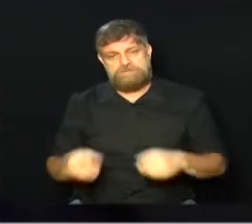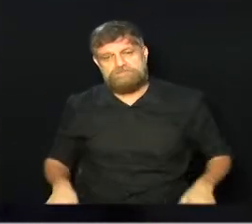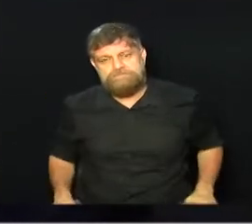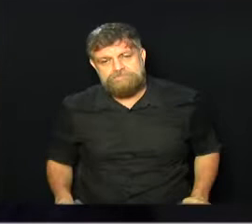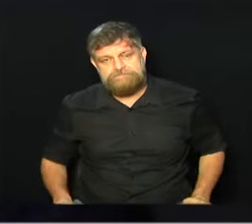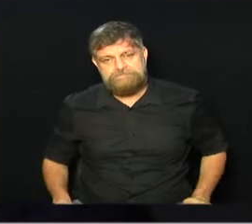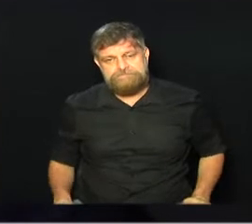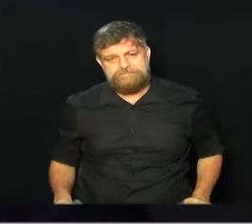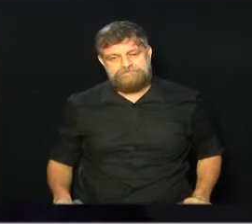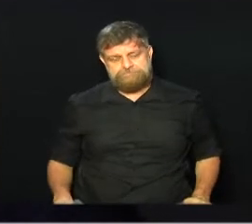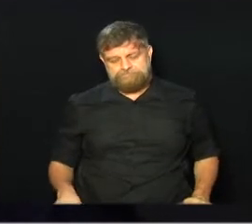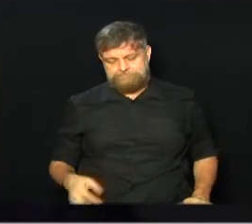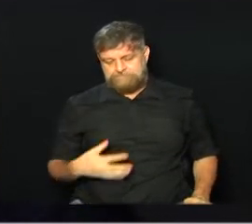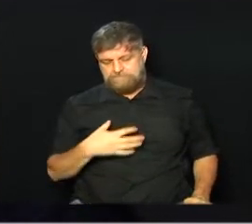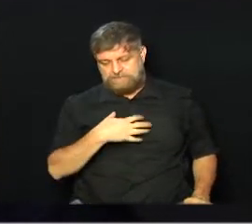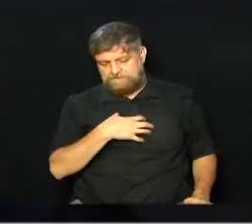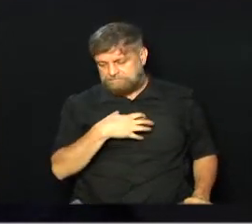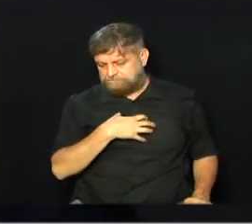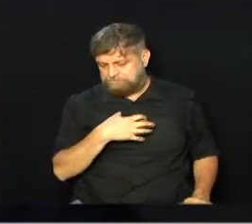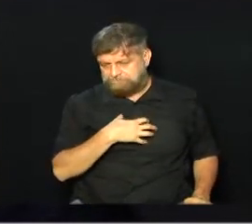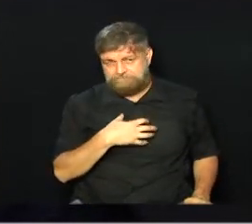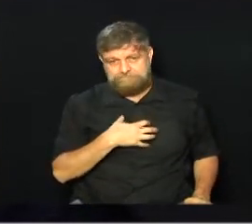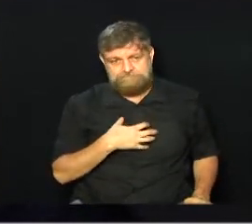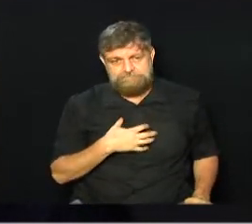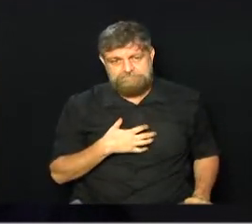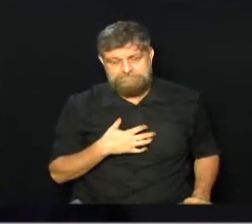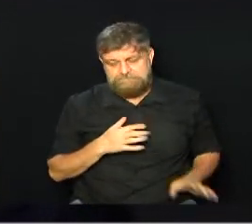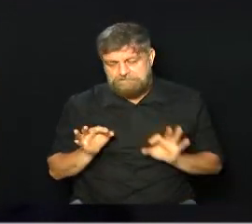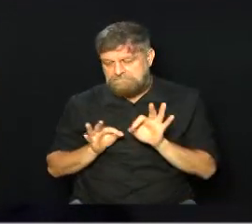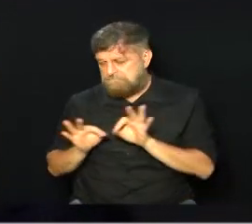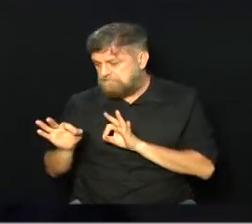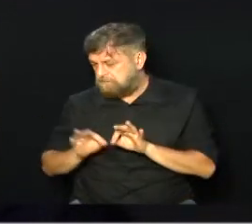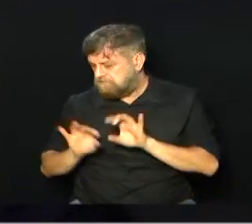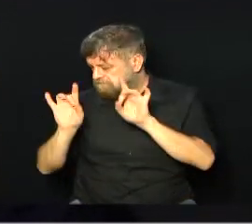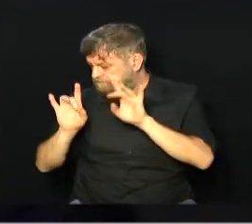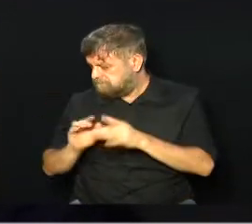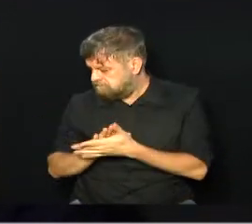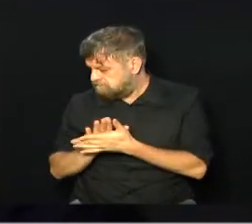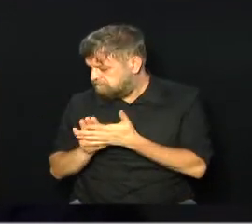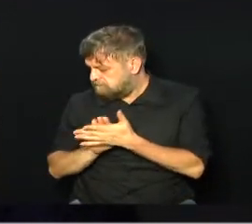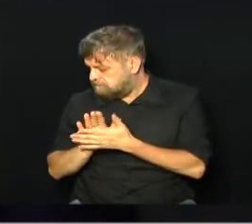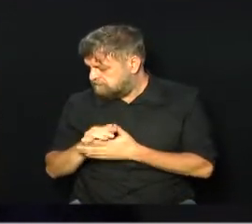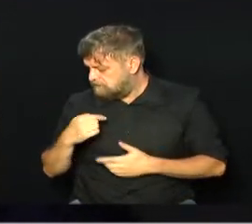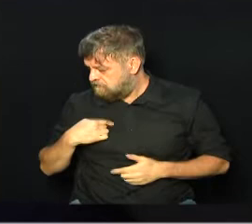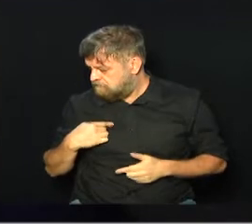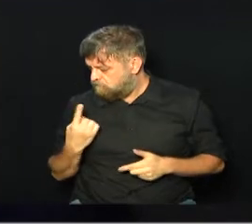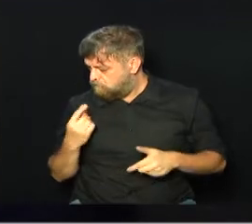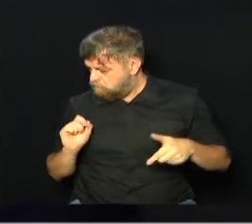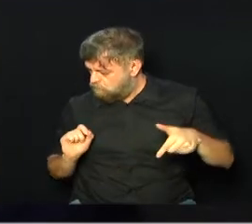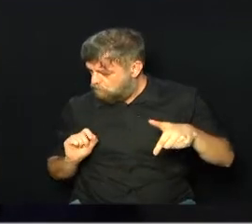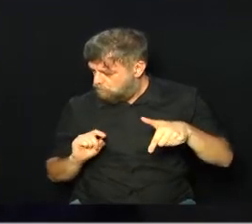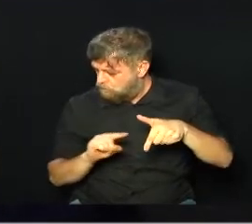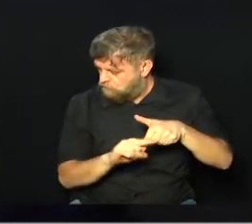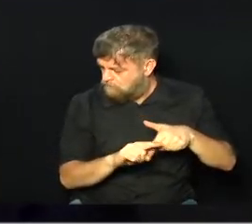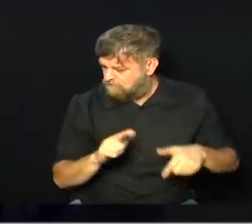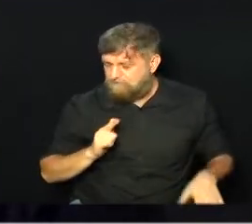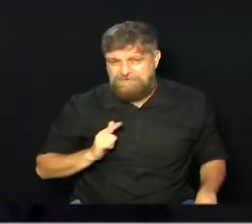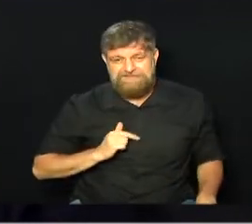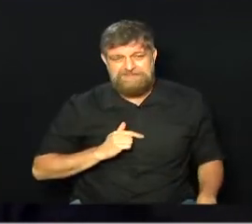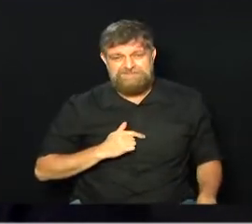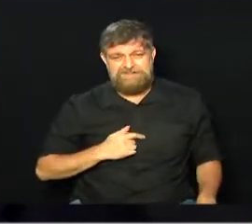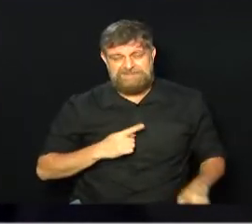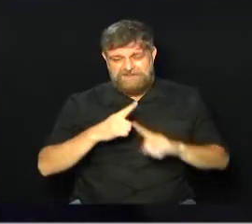jogo eu estava... eu não tive uma preparação especial, eu tinha feito um gol. Eu vinha muito mal no Campeonato